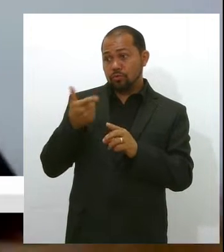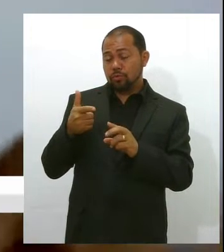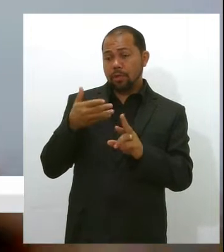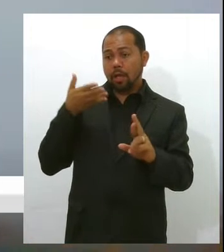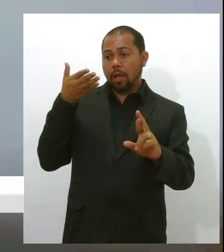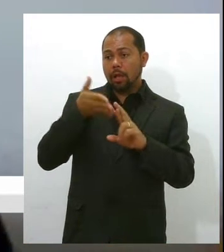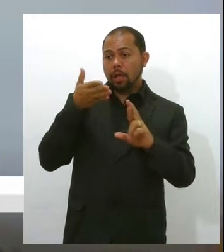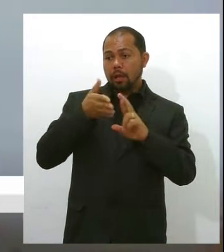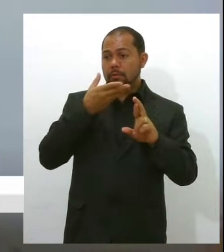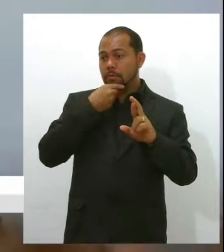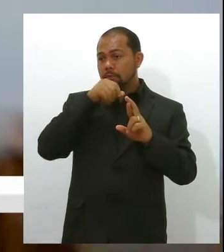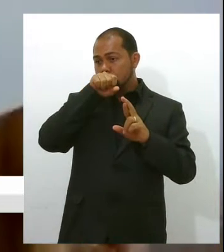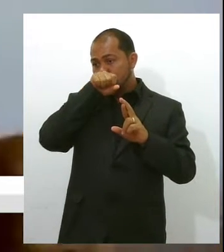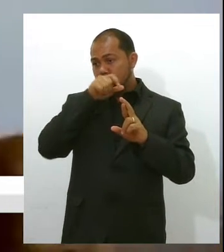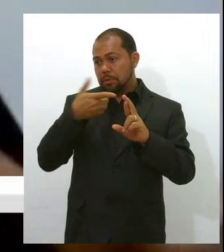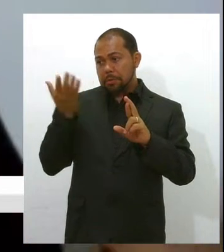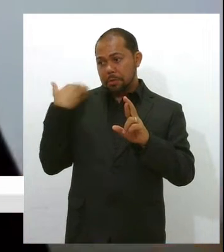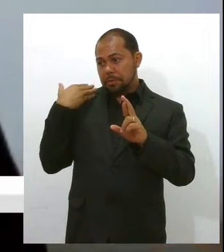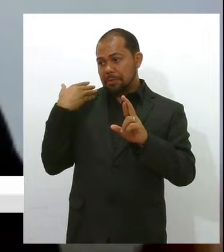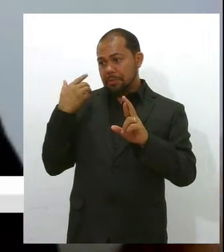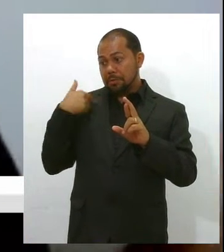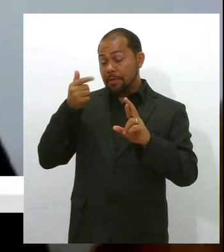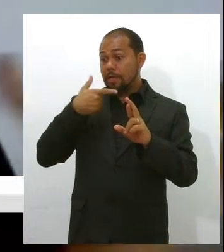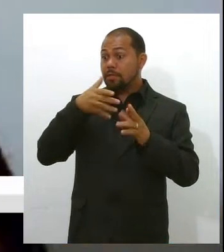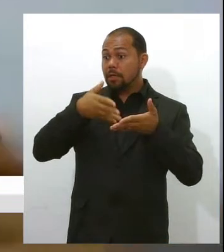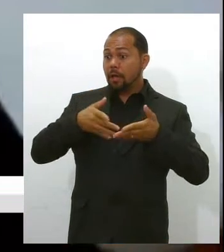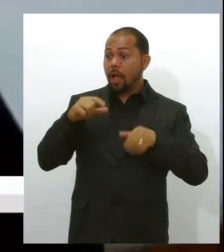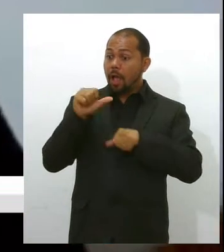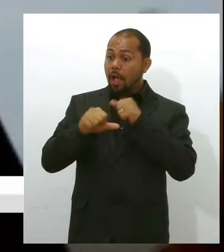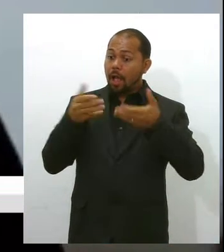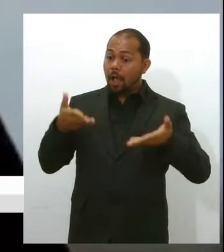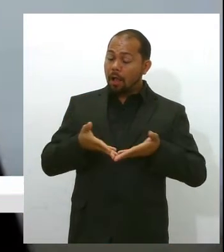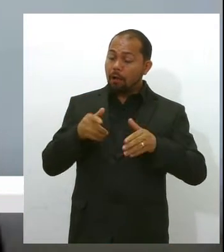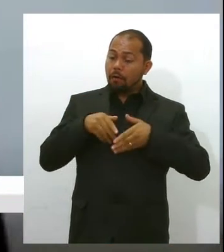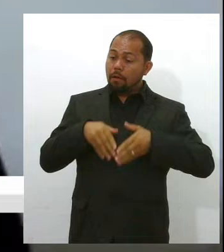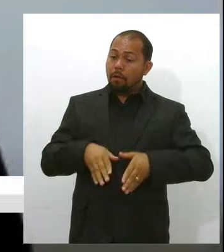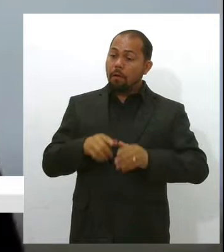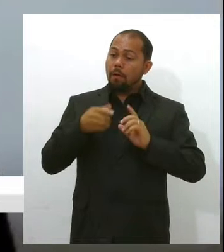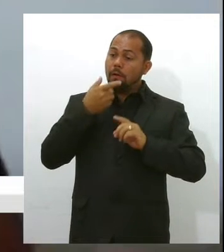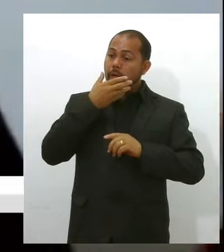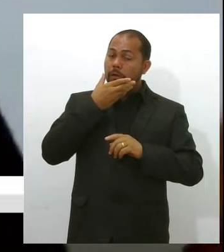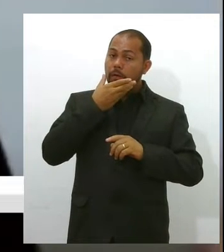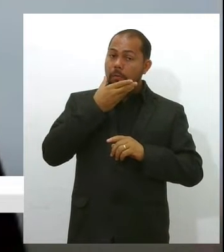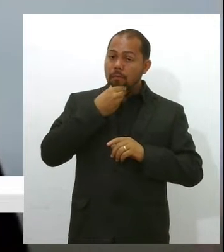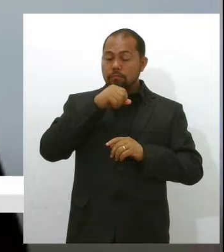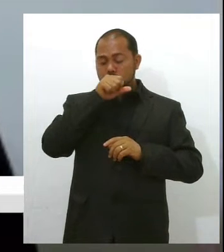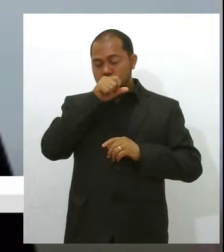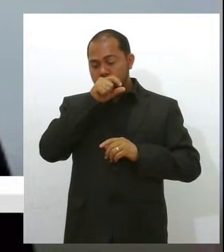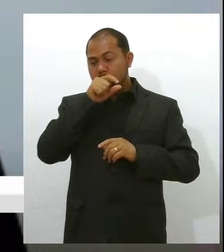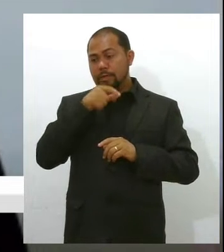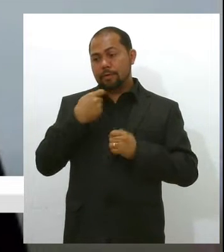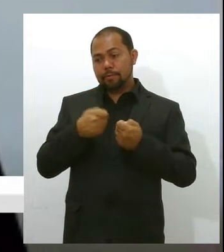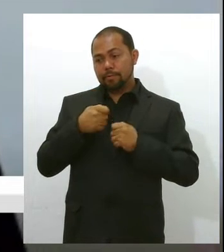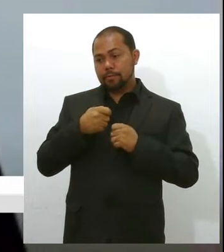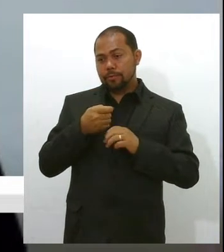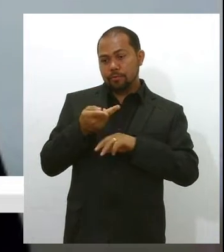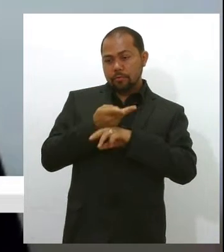tipo, são realidades bem diferentes. Por mais que tenha o punk como a linha ali que junta a